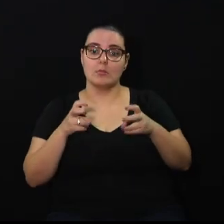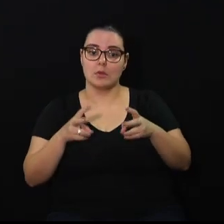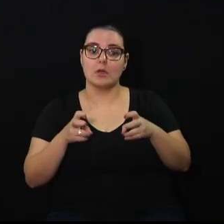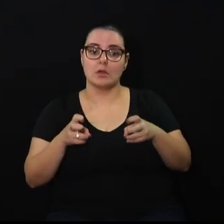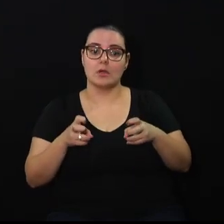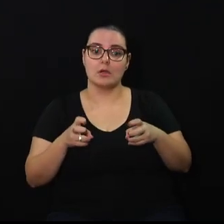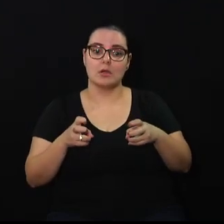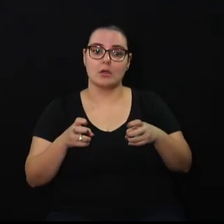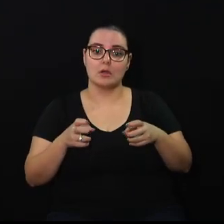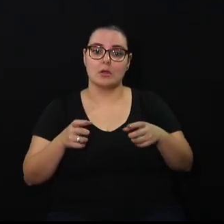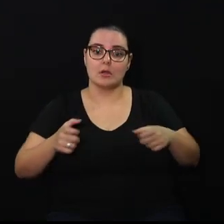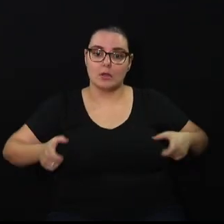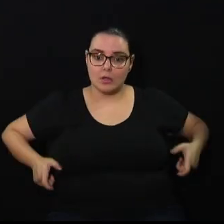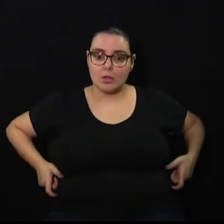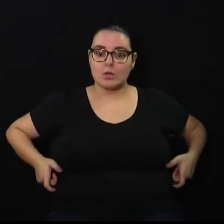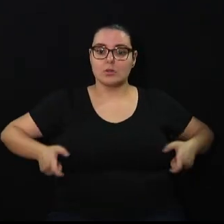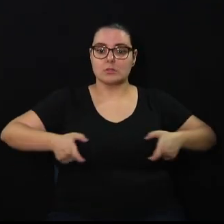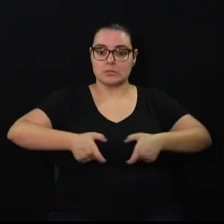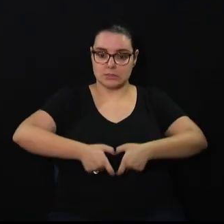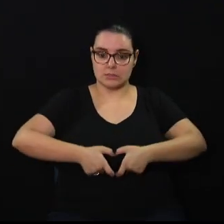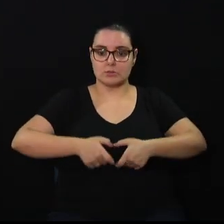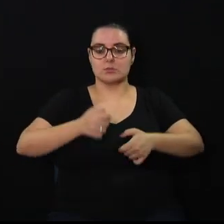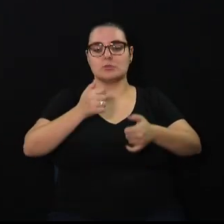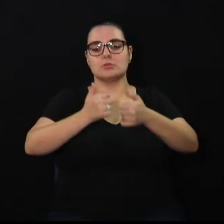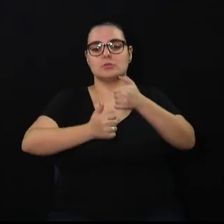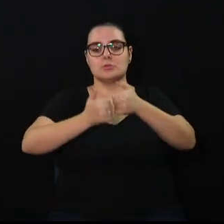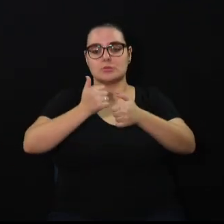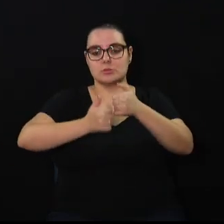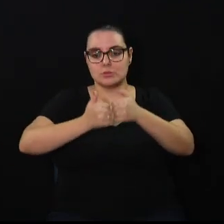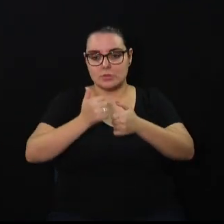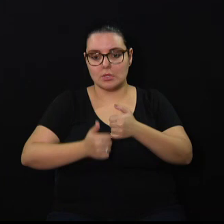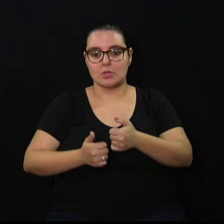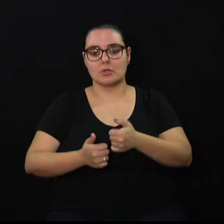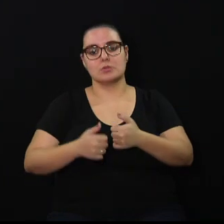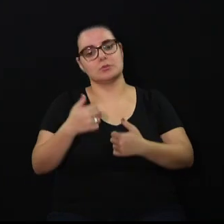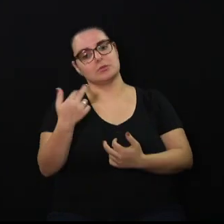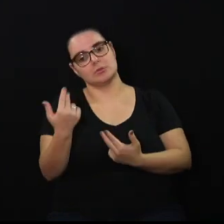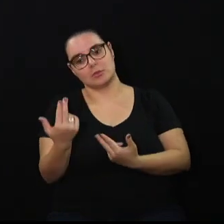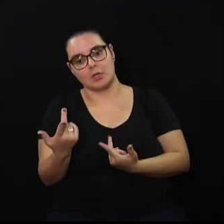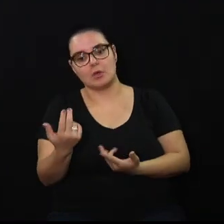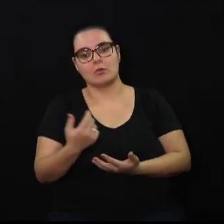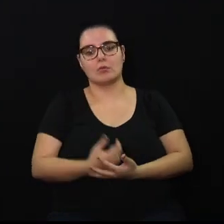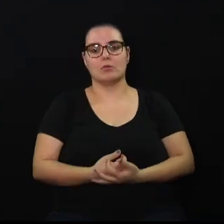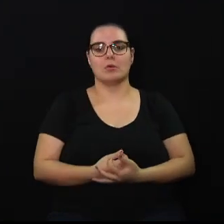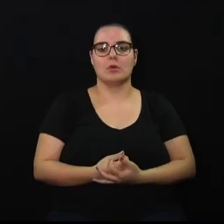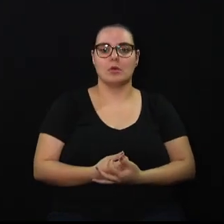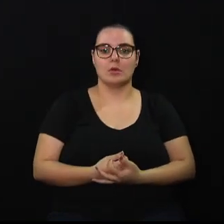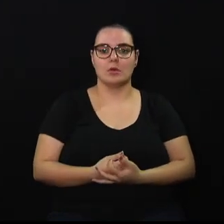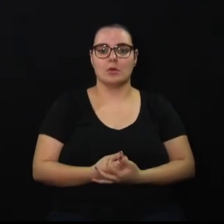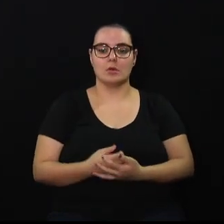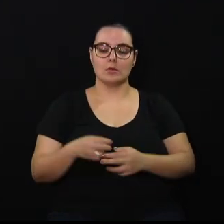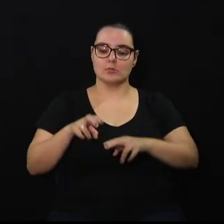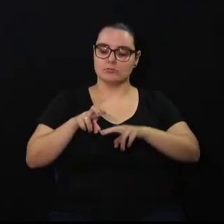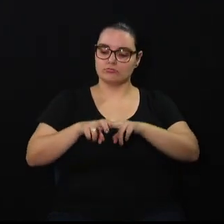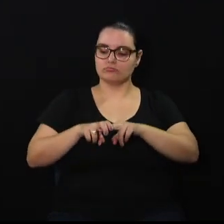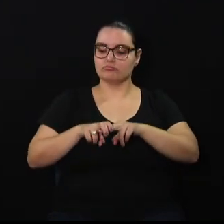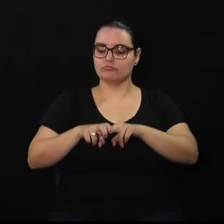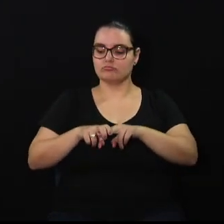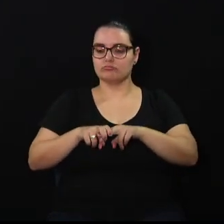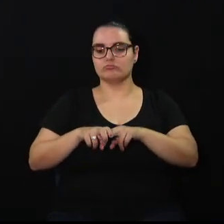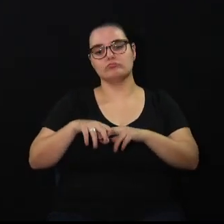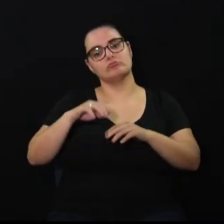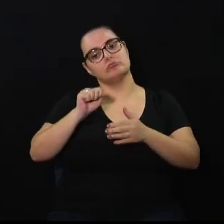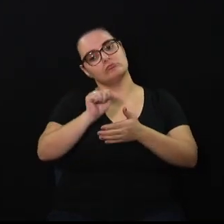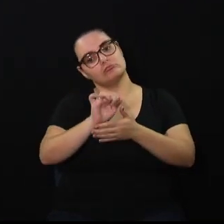um cinto desse de arroz que é o mesmo resultado e as situações que a gente quer na postura de sentado para poder fazer uma